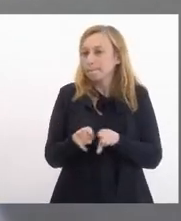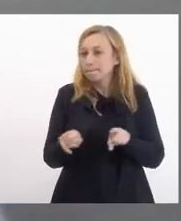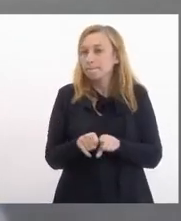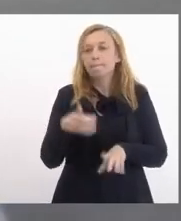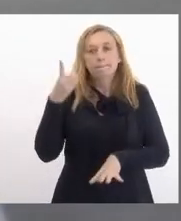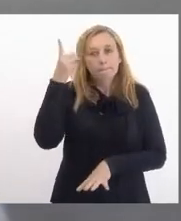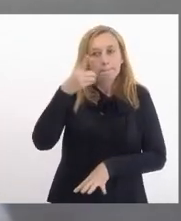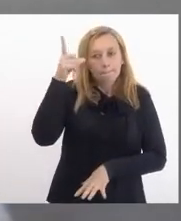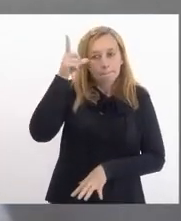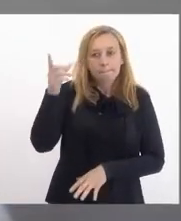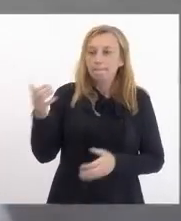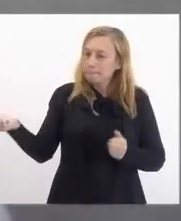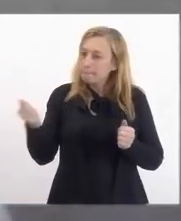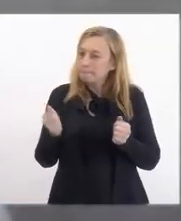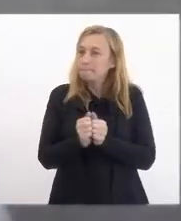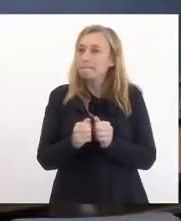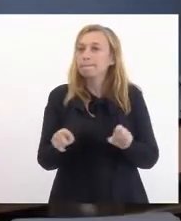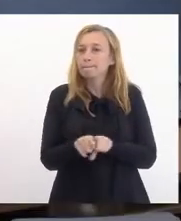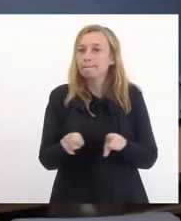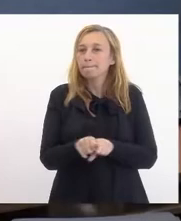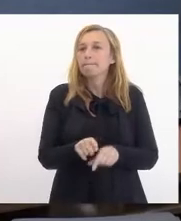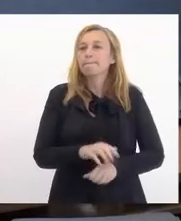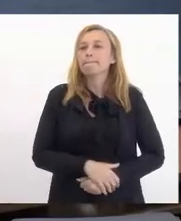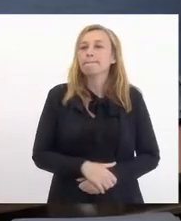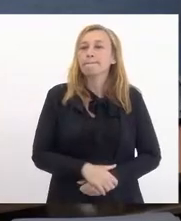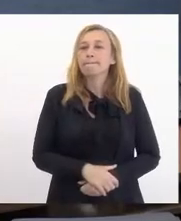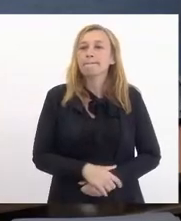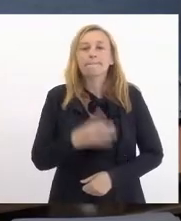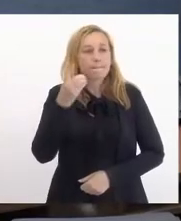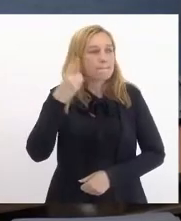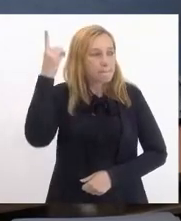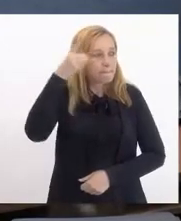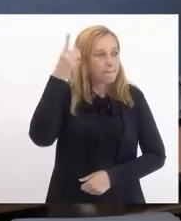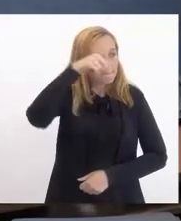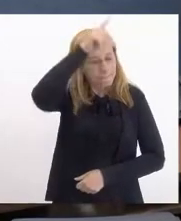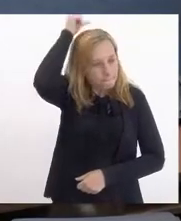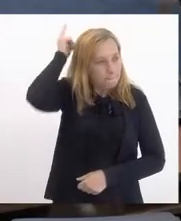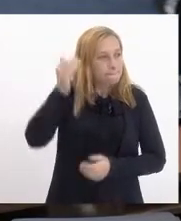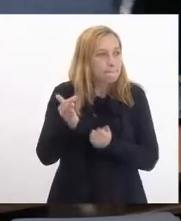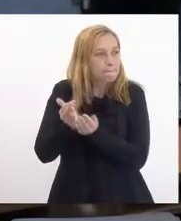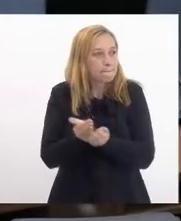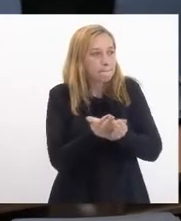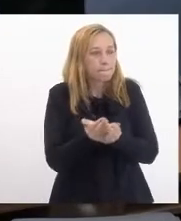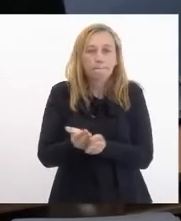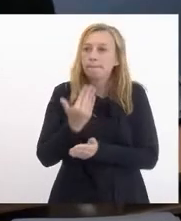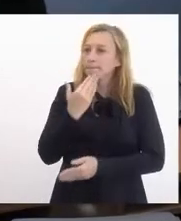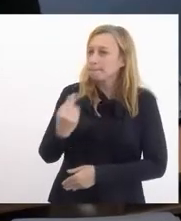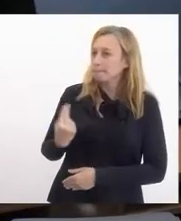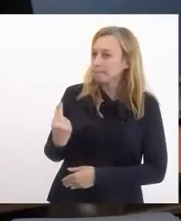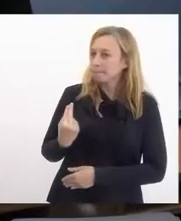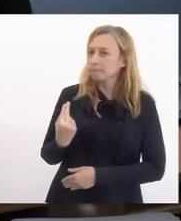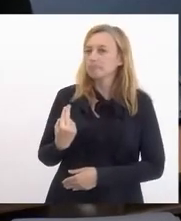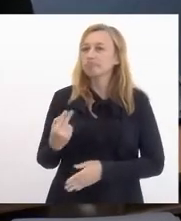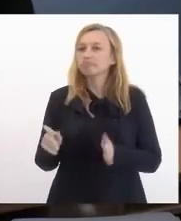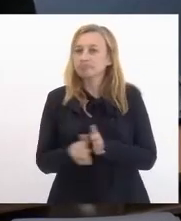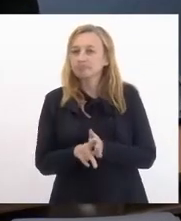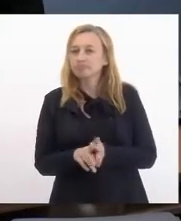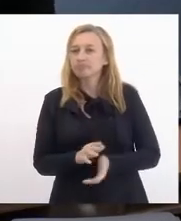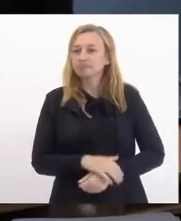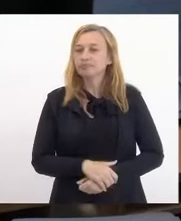Lucinha. Vamos junto aí com o Luiz Paulo nessa luta aí. Deputado Luiz Paulo, deputado Bebeto pede a coautoria do projeto.